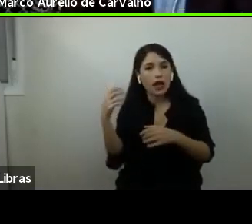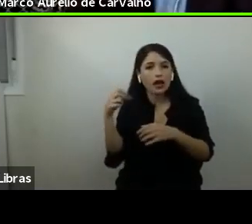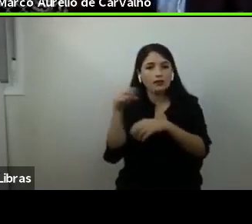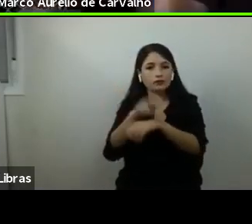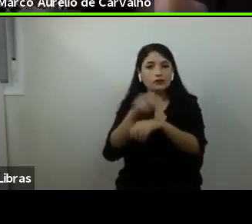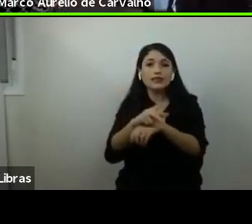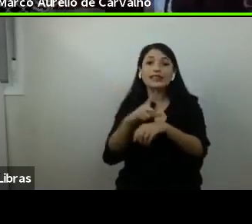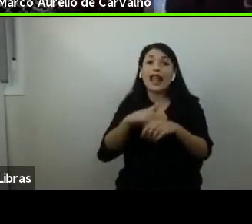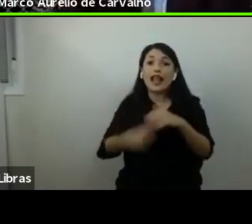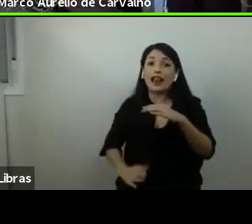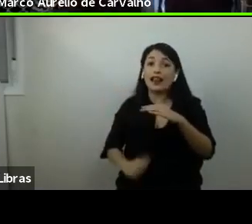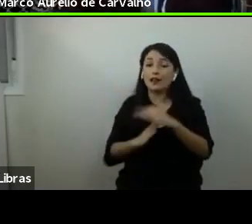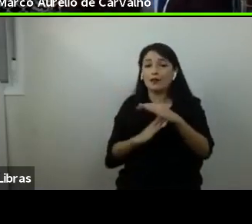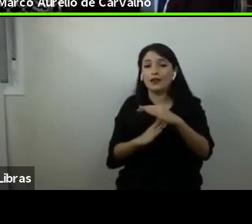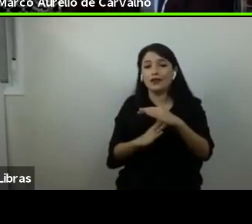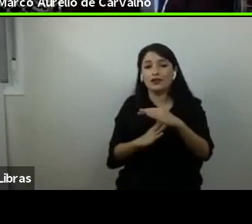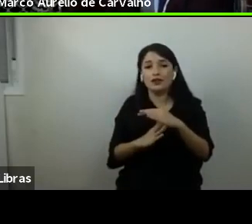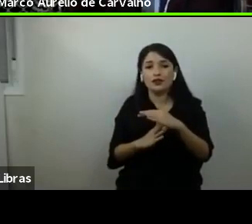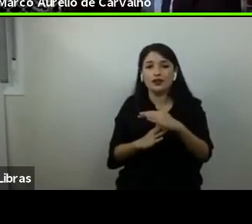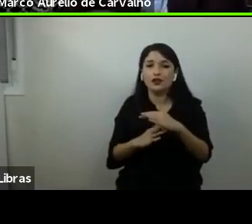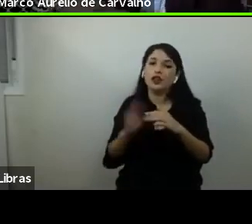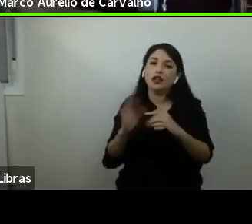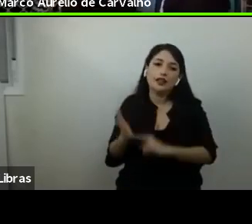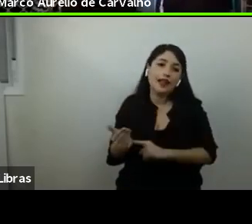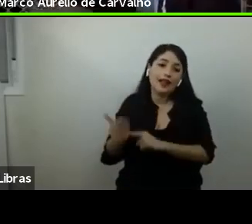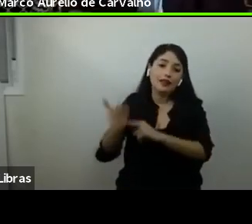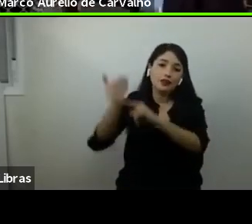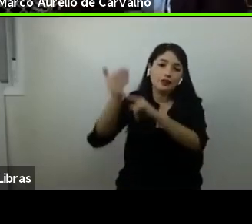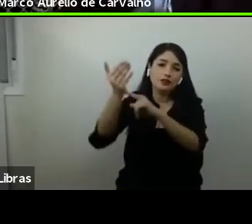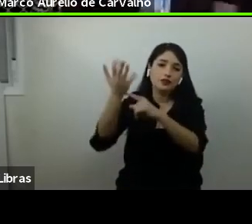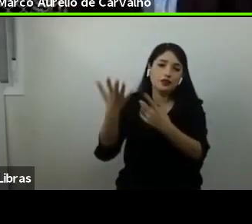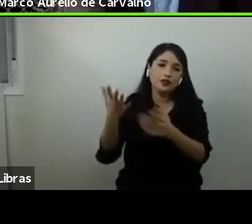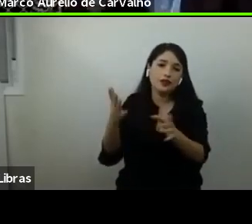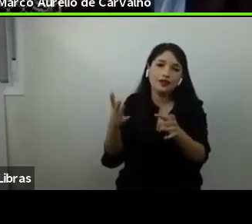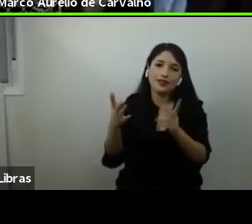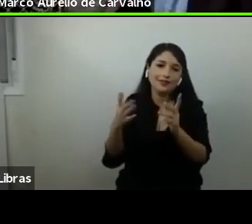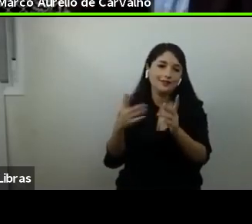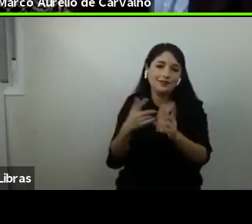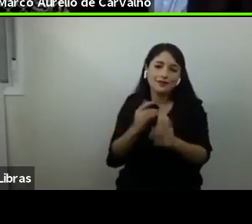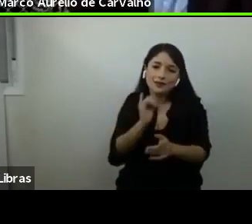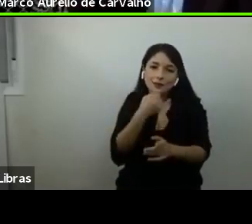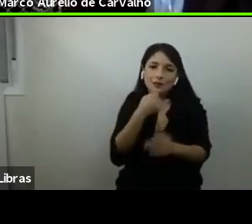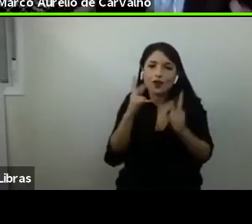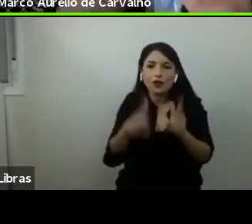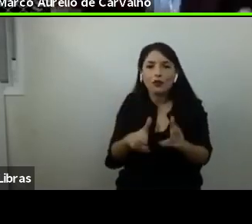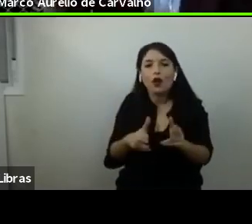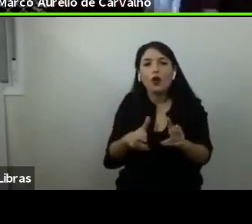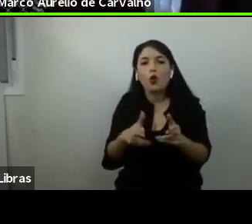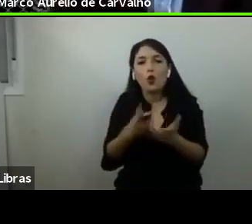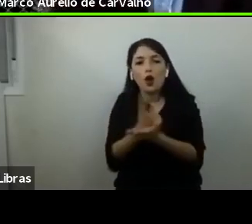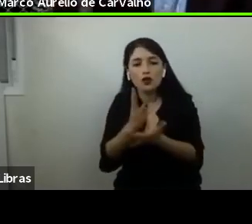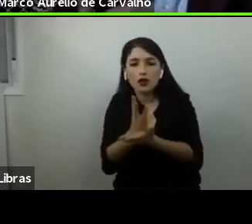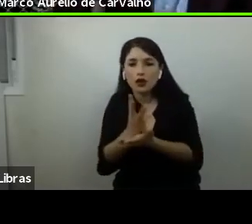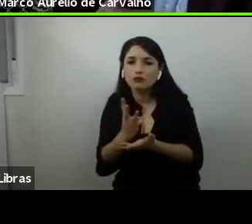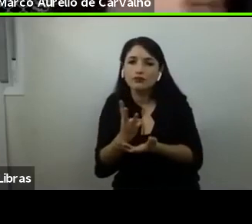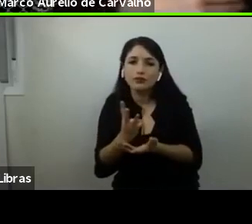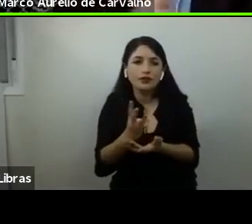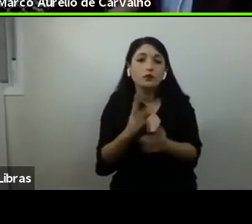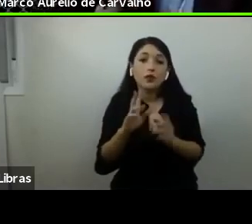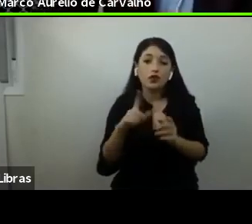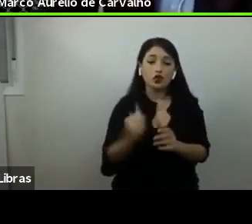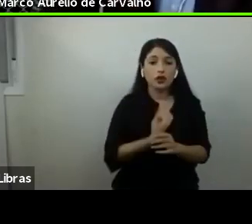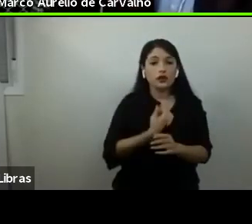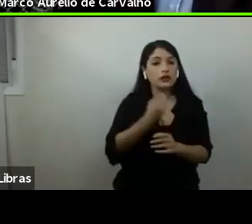limites, infelizmente, que são os limites que a própria tecnologia coloca. Como grupo de WhatsApp, a gente não consegue absorver todo mundo, mas, à medida do possível, a gente está, pelo